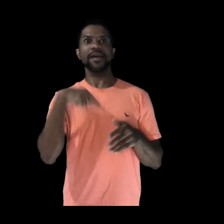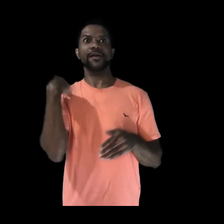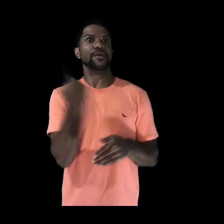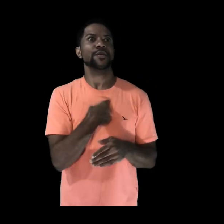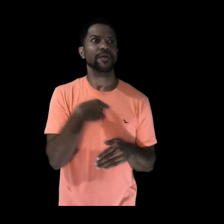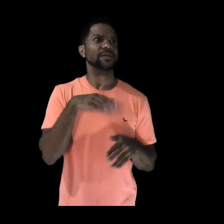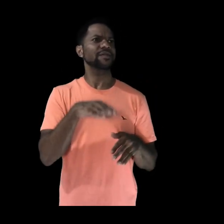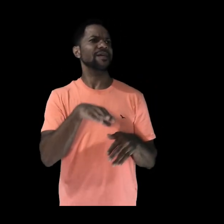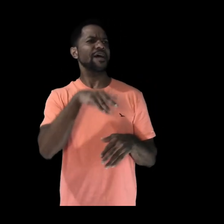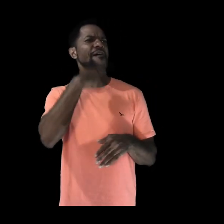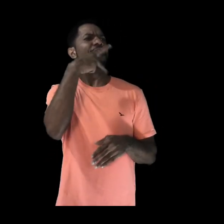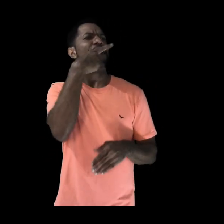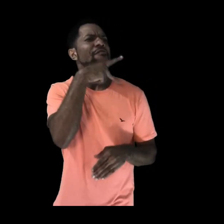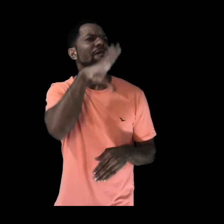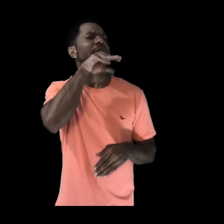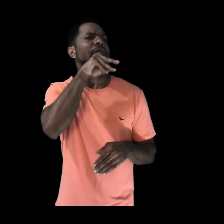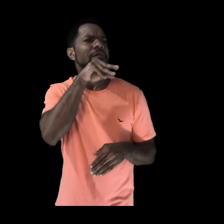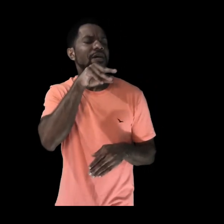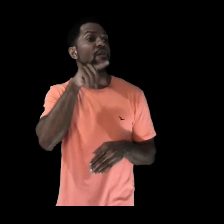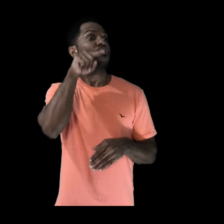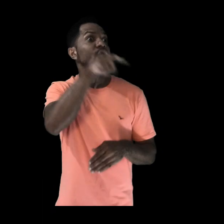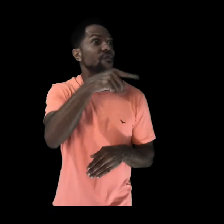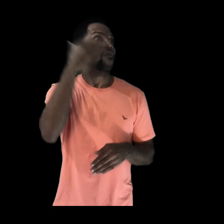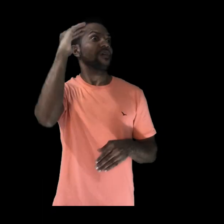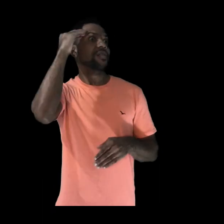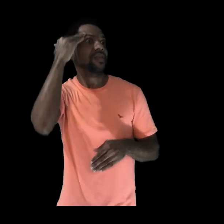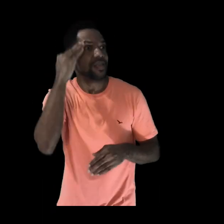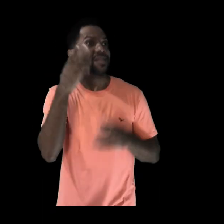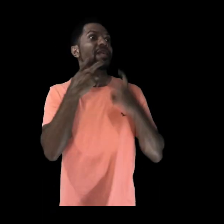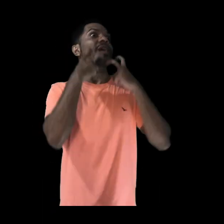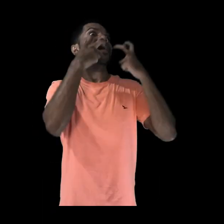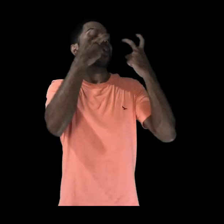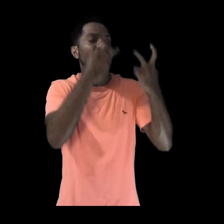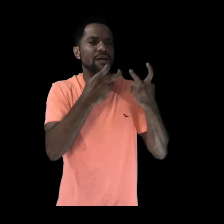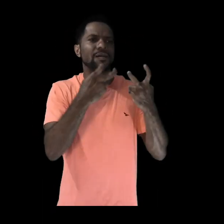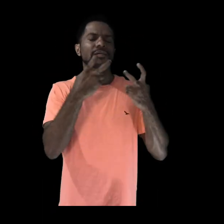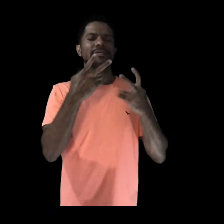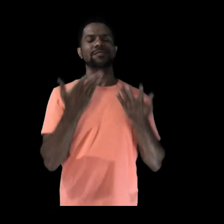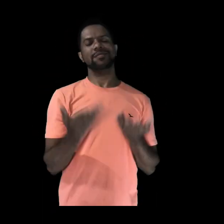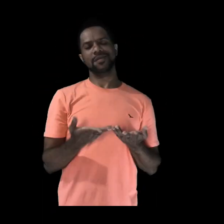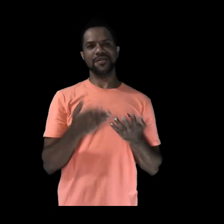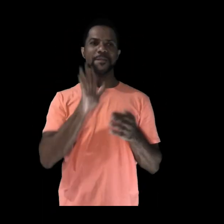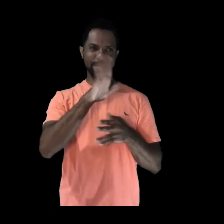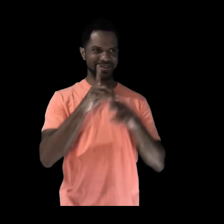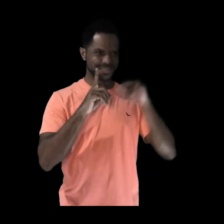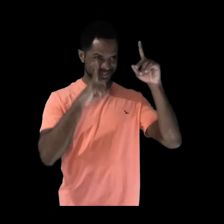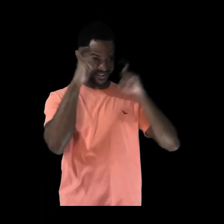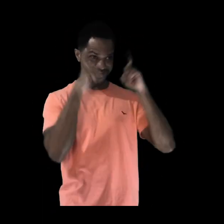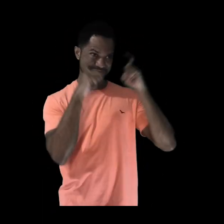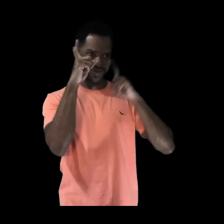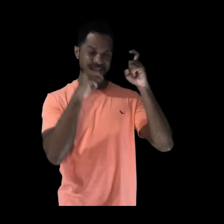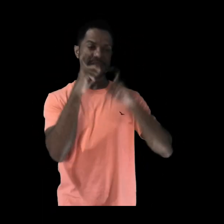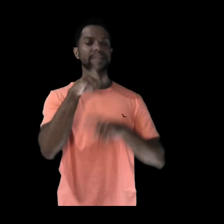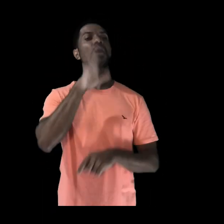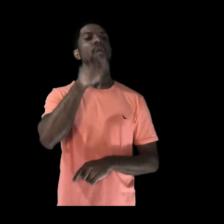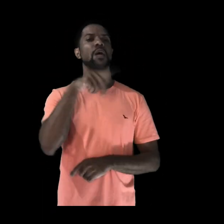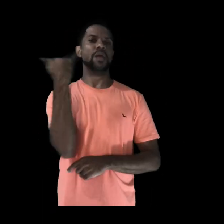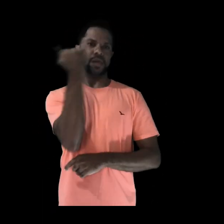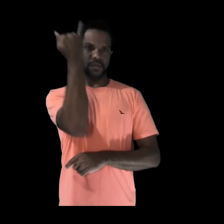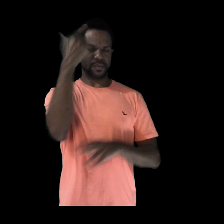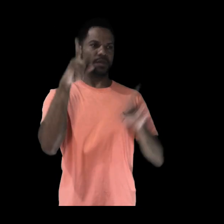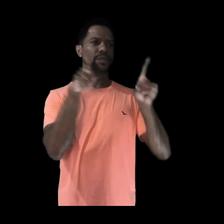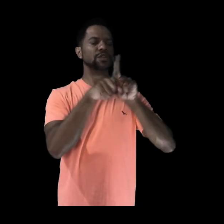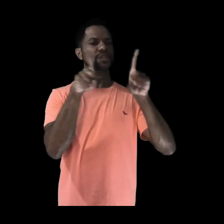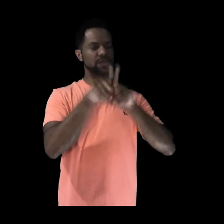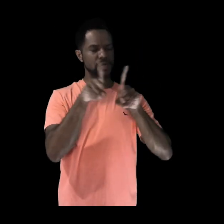com o surdo assim, você está me entendendo, está me entendendo, porque a expressão é tudo. Ele não vai estar ouvindo você, você está me entendendo? Simples assim, tá? Ó,